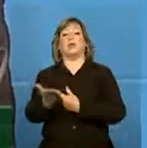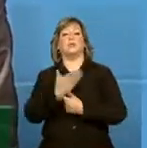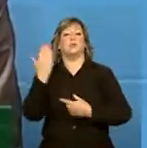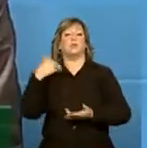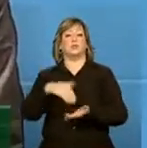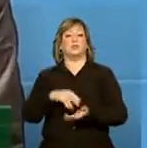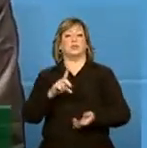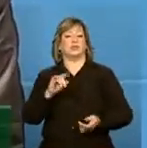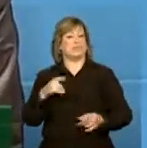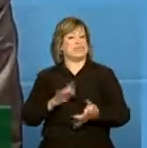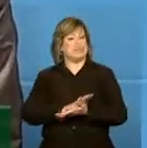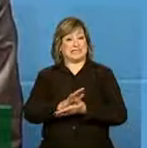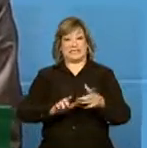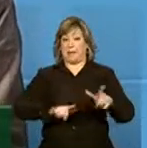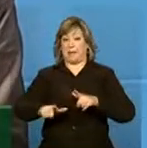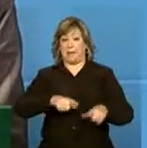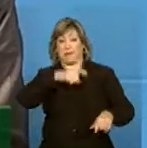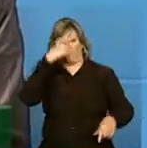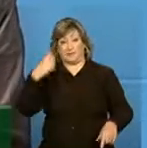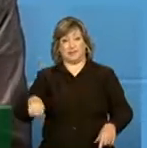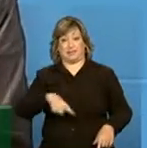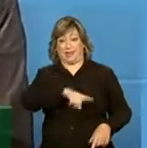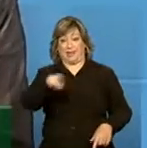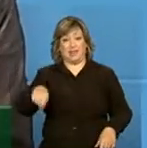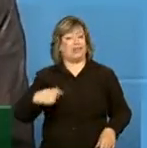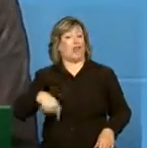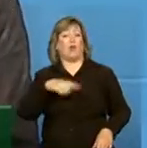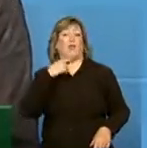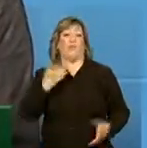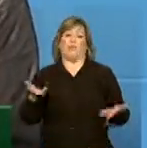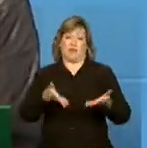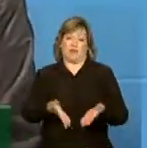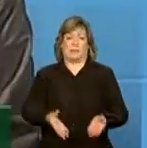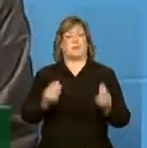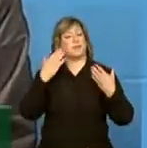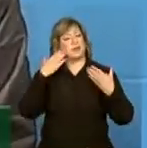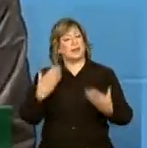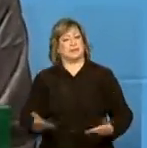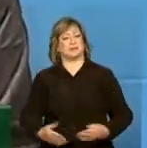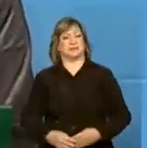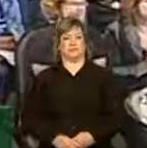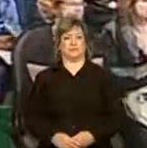dias, porque sem o trabalho duro deles, nós não estaríamos aqui. Muito obrigado.